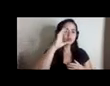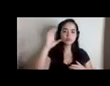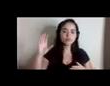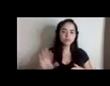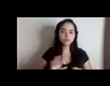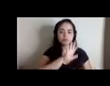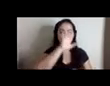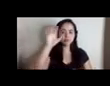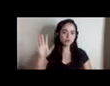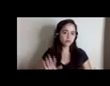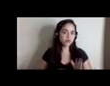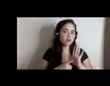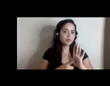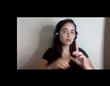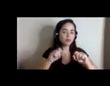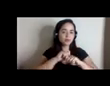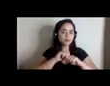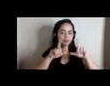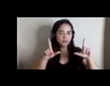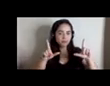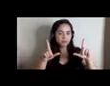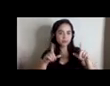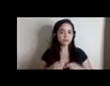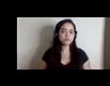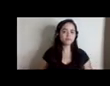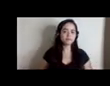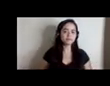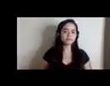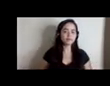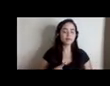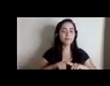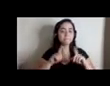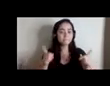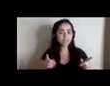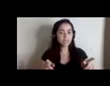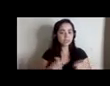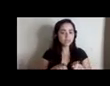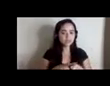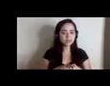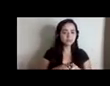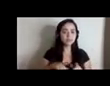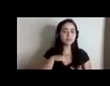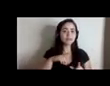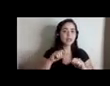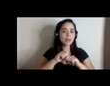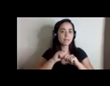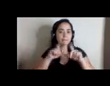aparecem aí nessa figura. Mas aí eu peguei também a figura